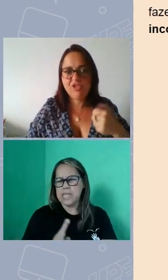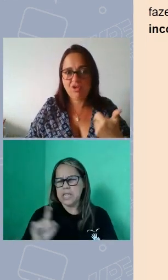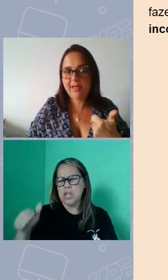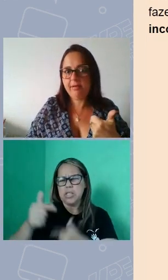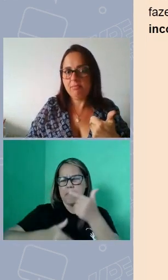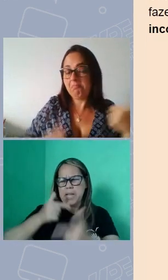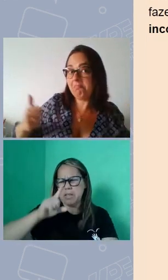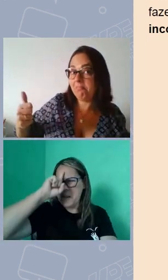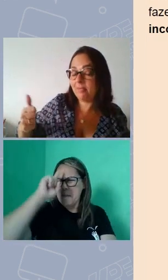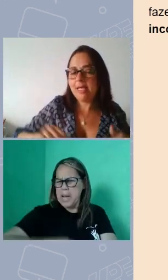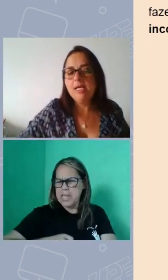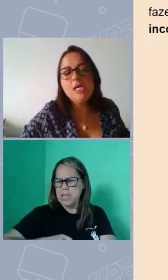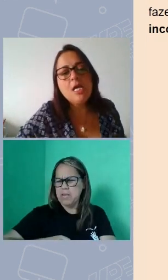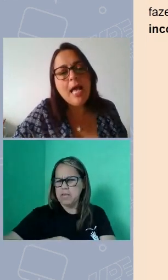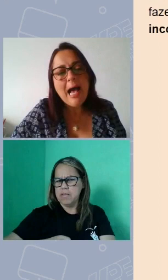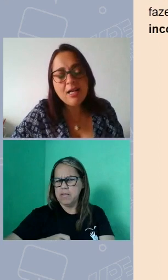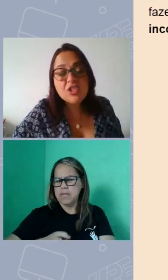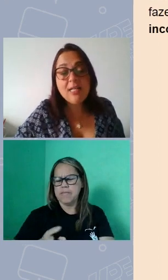mandam ainda a história